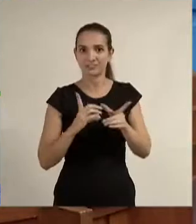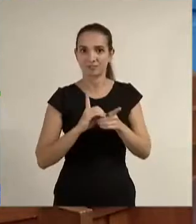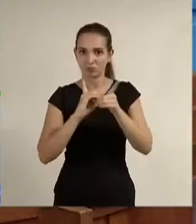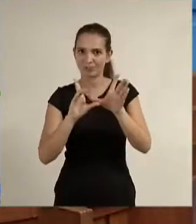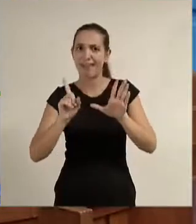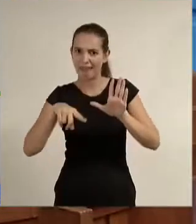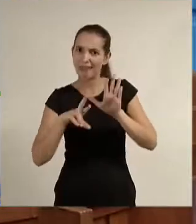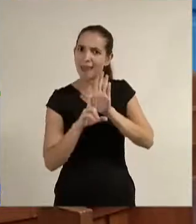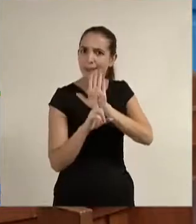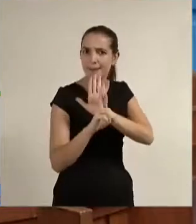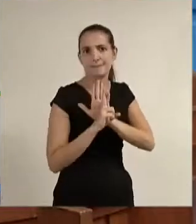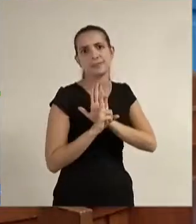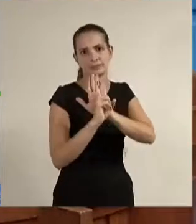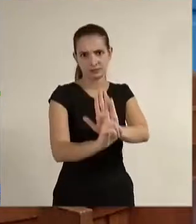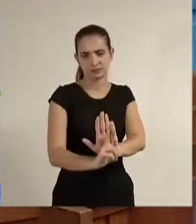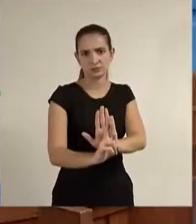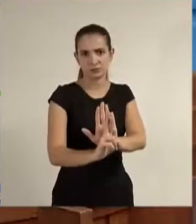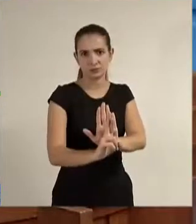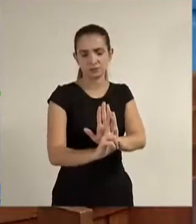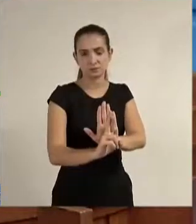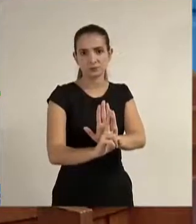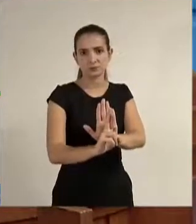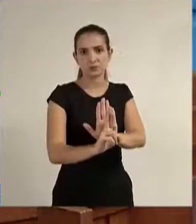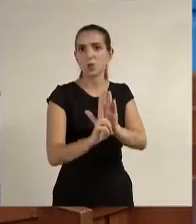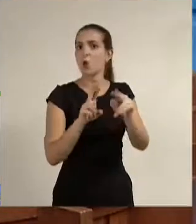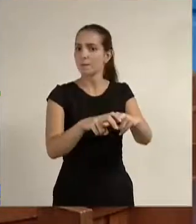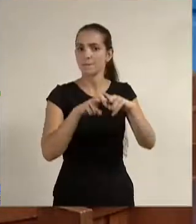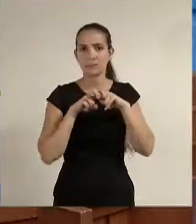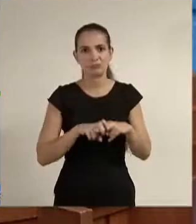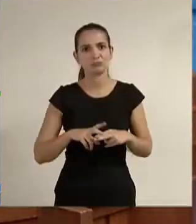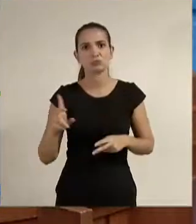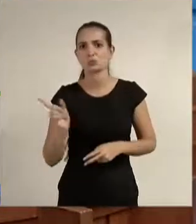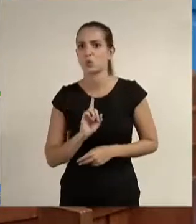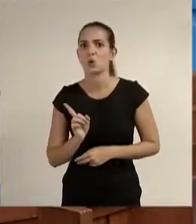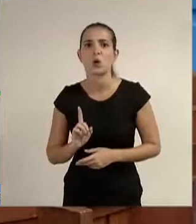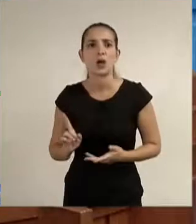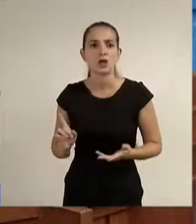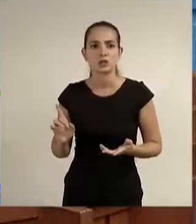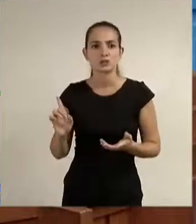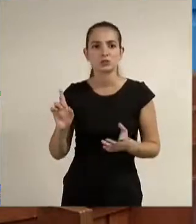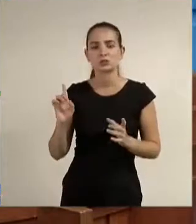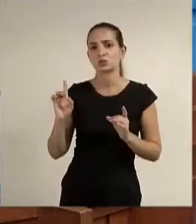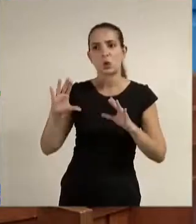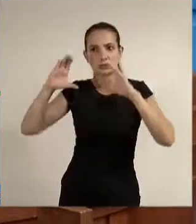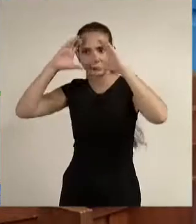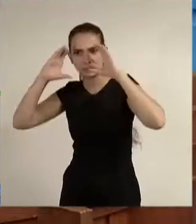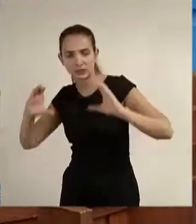representativa, portanto, não cabe às pessoas, ao cidadão, à cidadã,